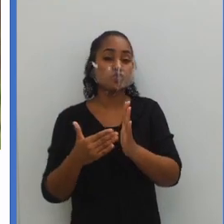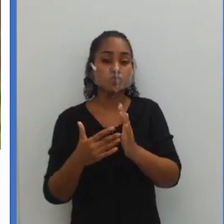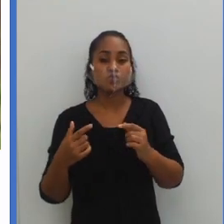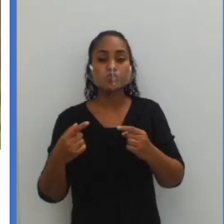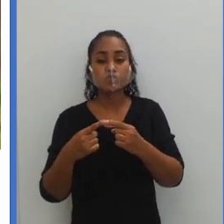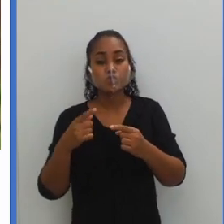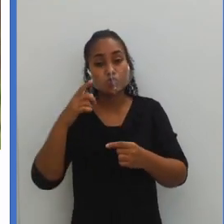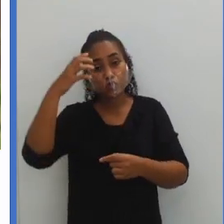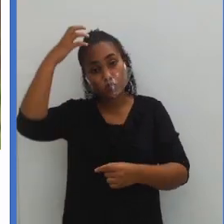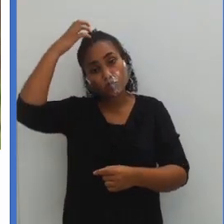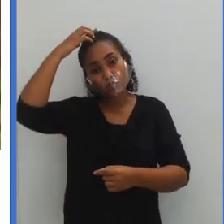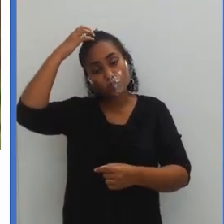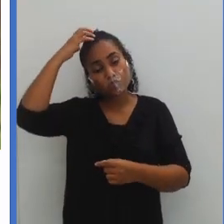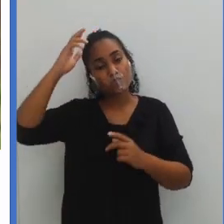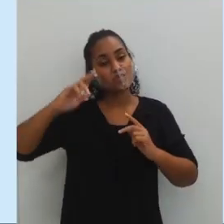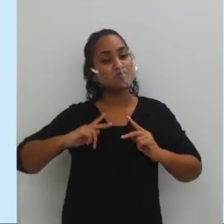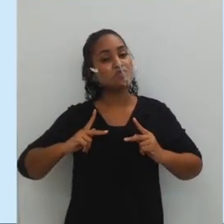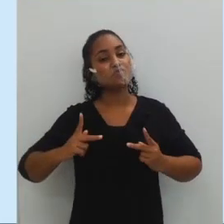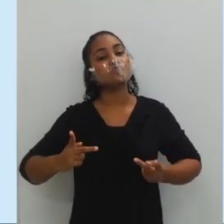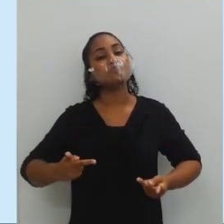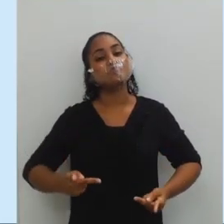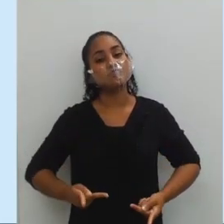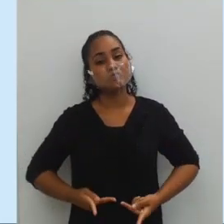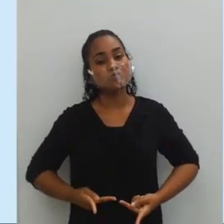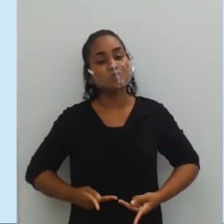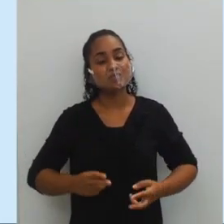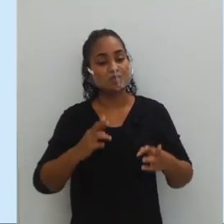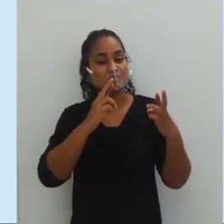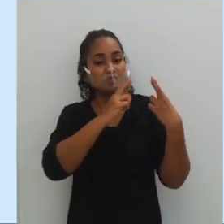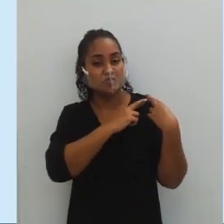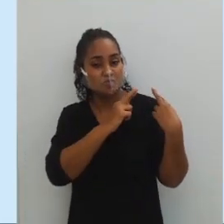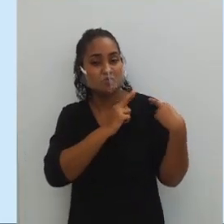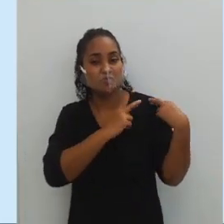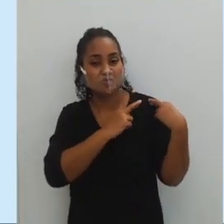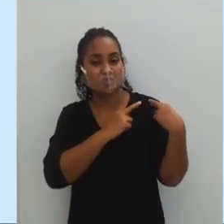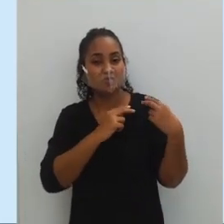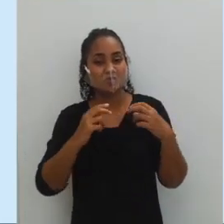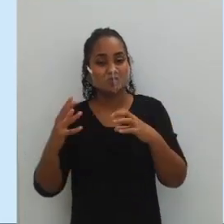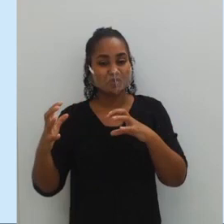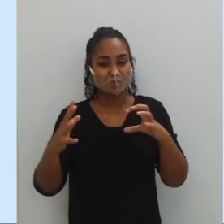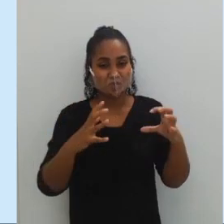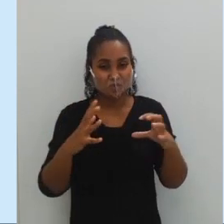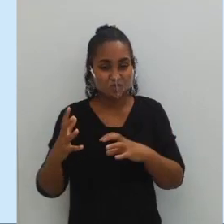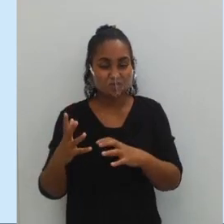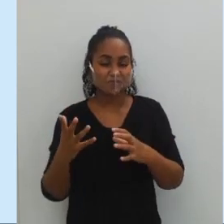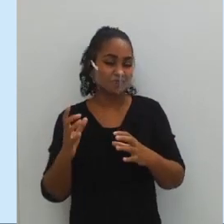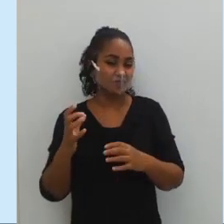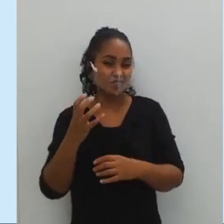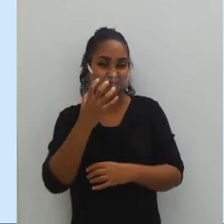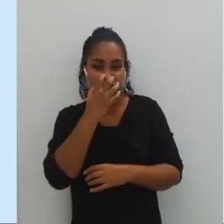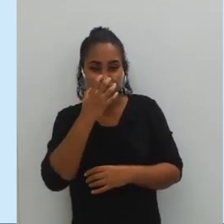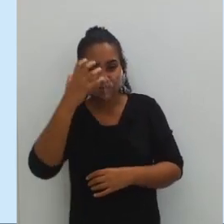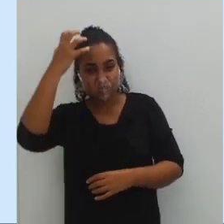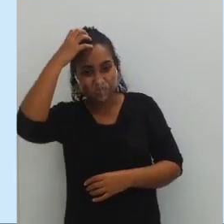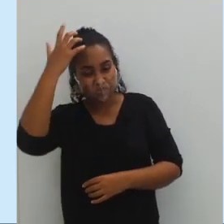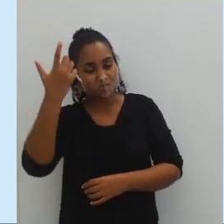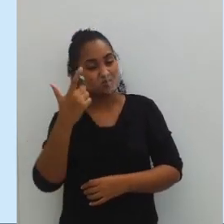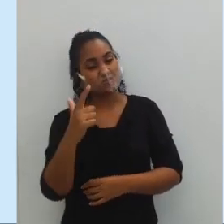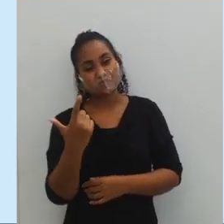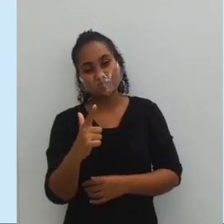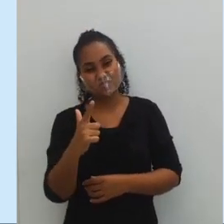isso é provocado pelo ser humano. Os homens é que são os grandes responsáveis por essas rinhas, não os cachorros.